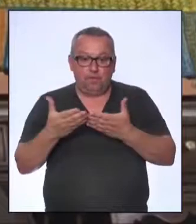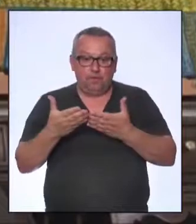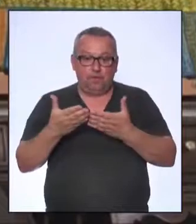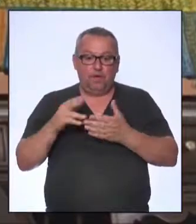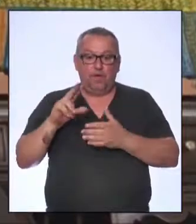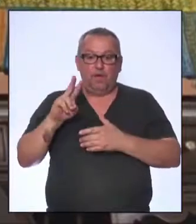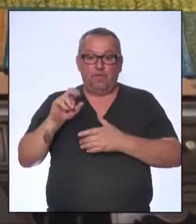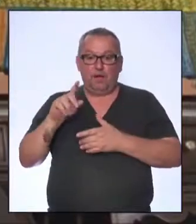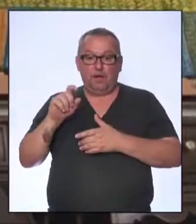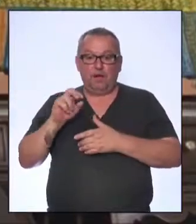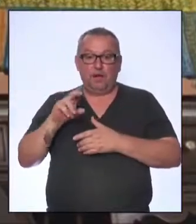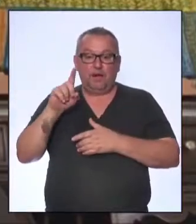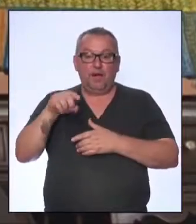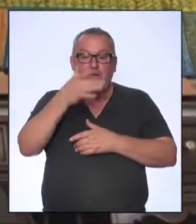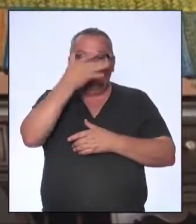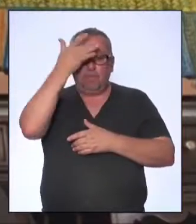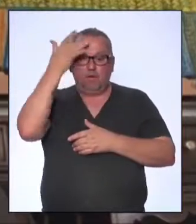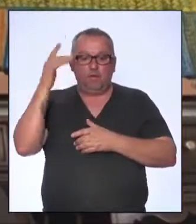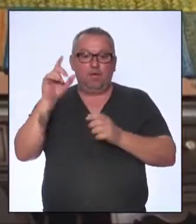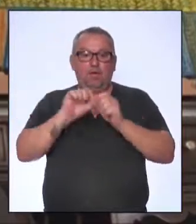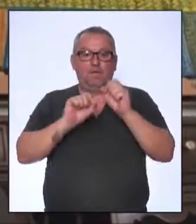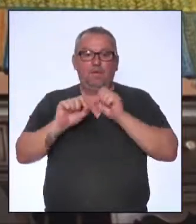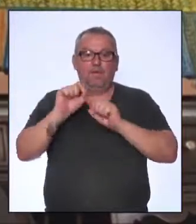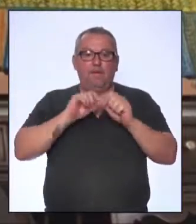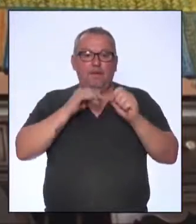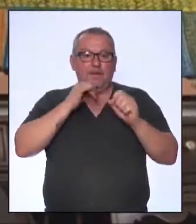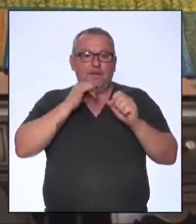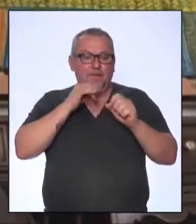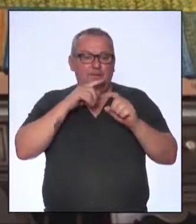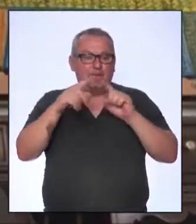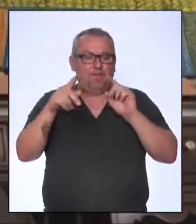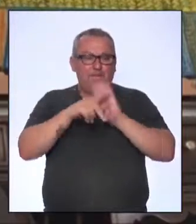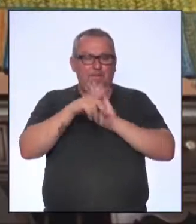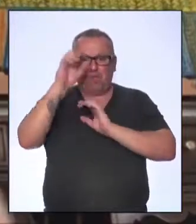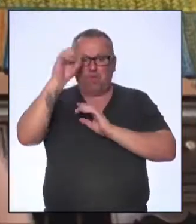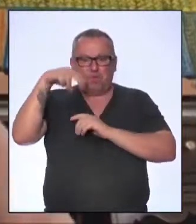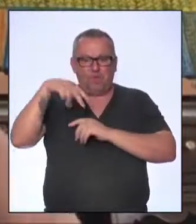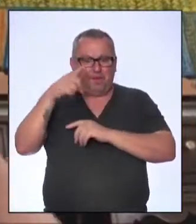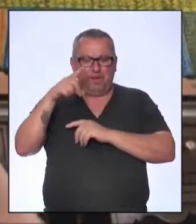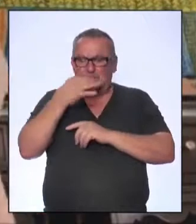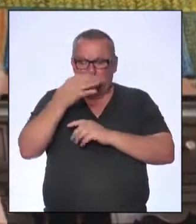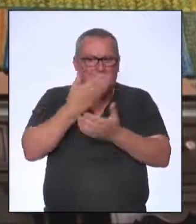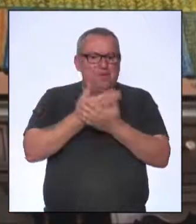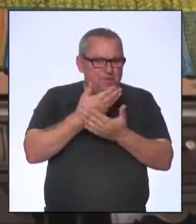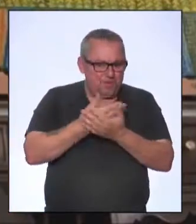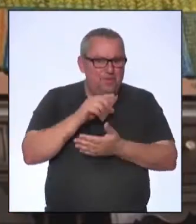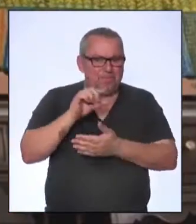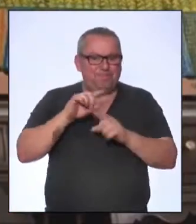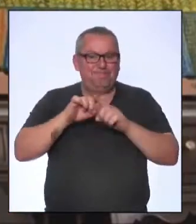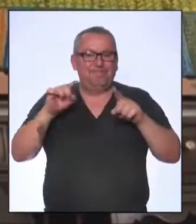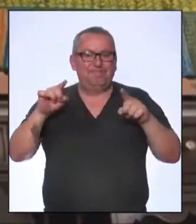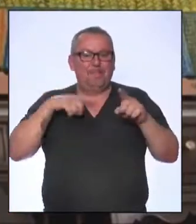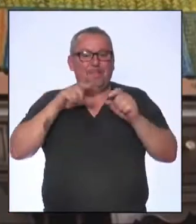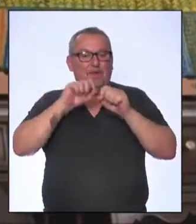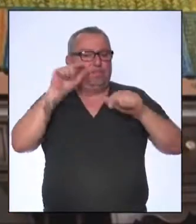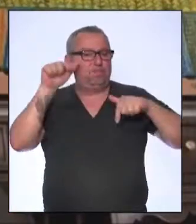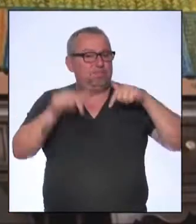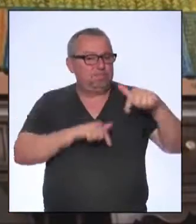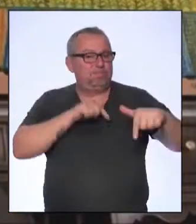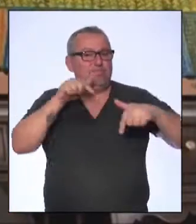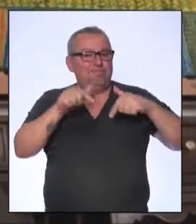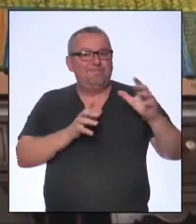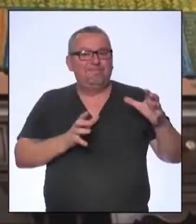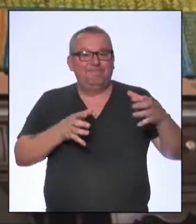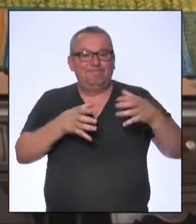Wagner é uma daquelas pessoas que faz, acho que não é intuitivamente não, acho que ele já andou estudando um pouco, mas faz esse trabalho